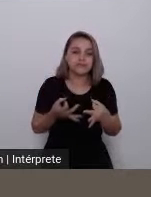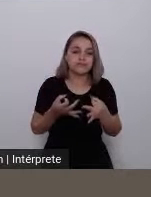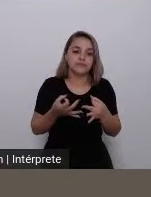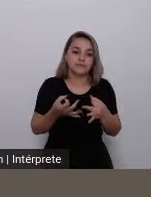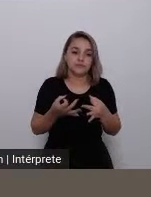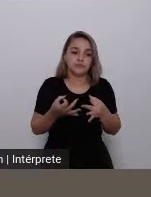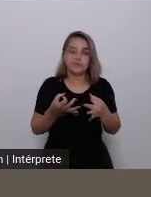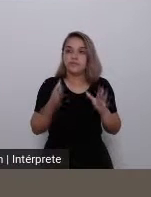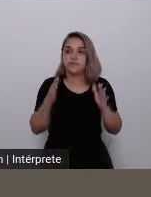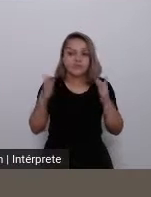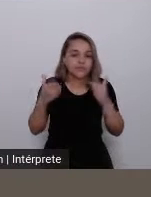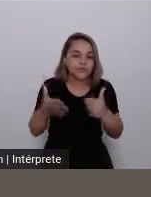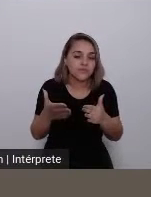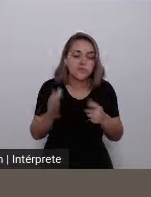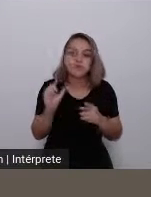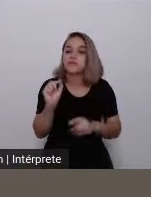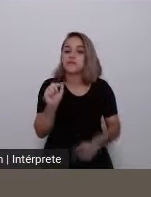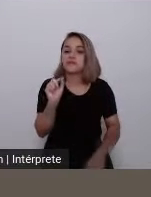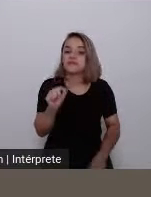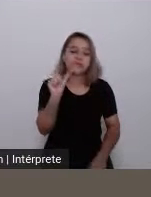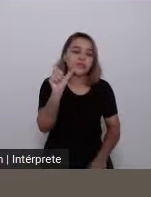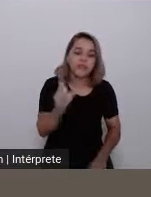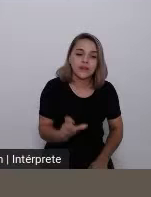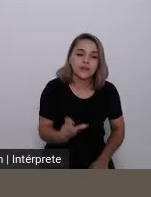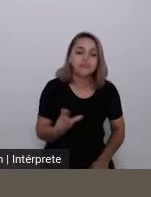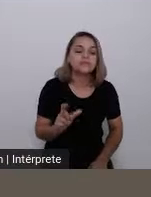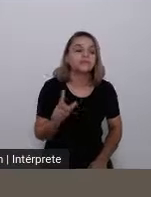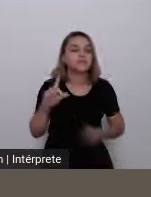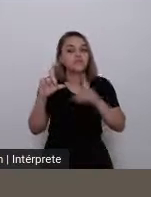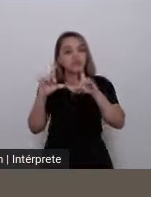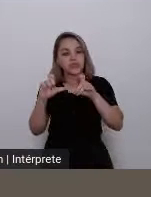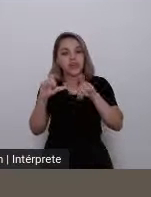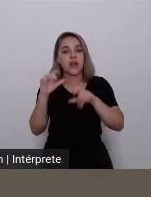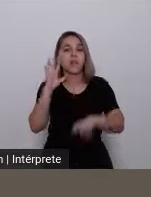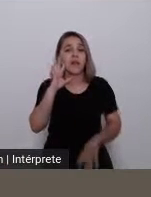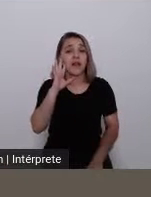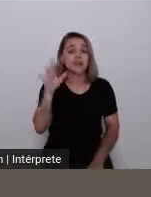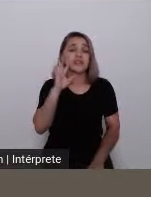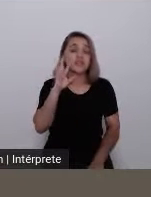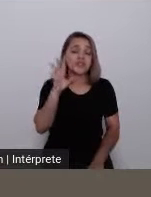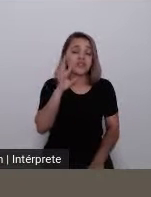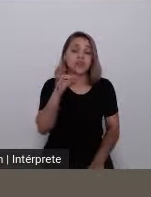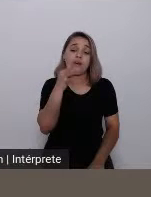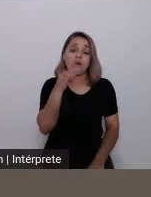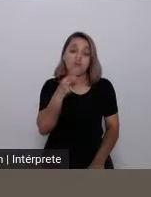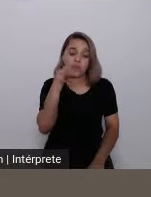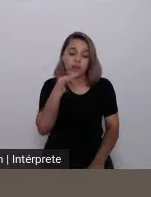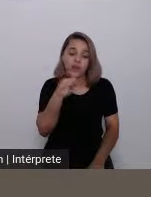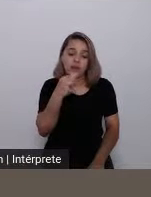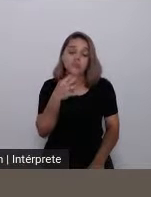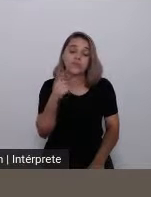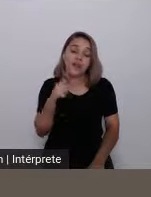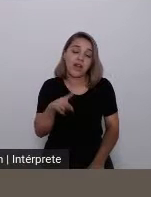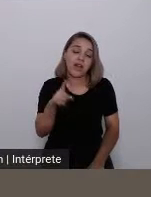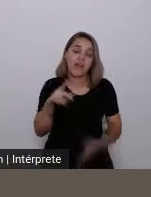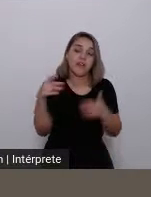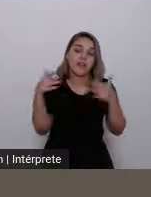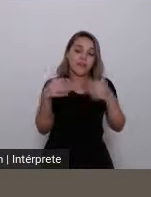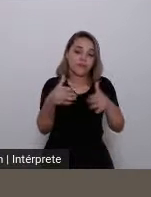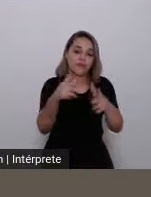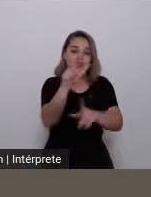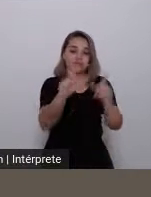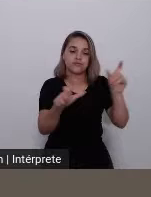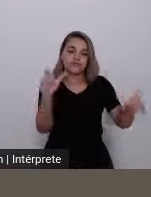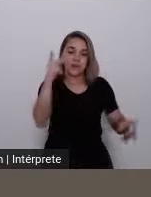se referindo quando ele fala em artista-fotógrafo, mas dá para imaginar que essa crítica se dirigia a fotógrafos ou a